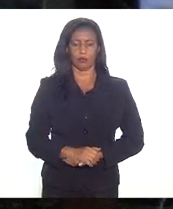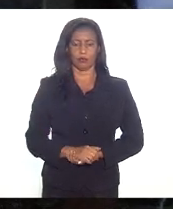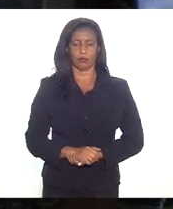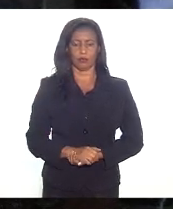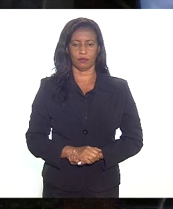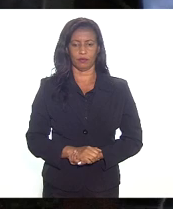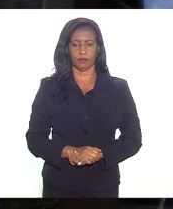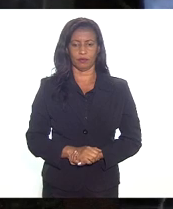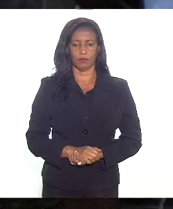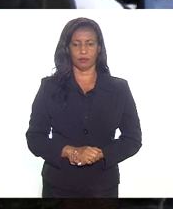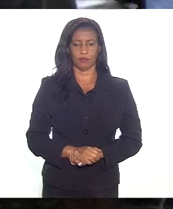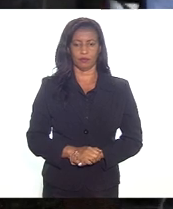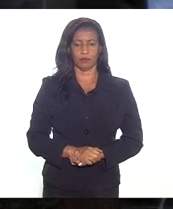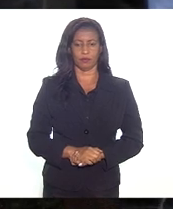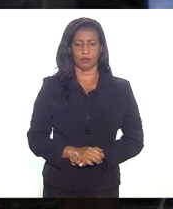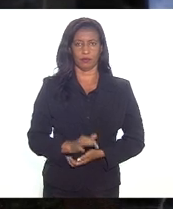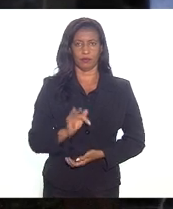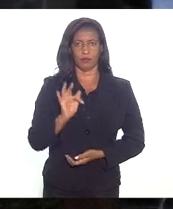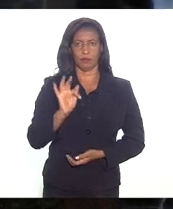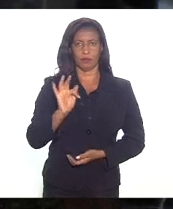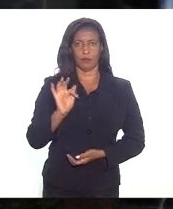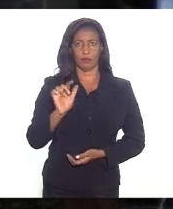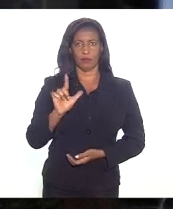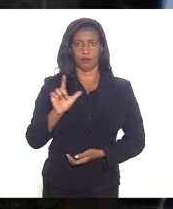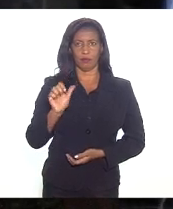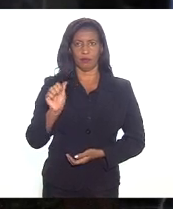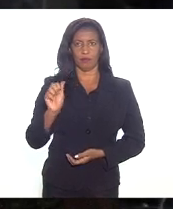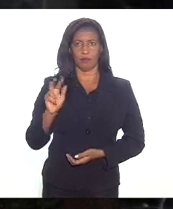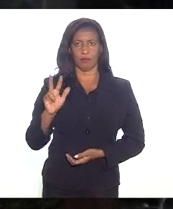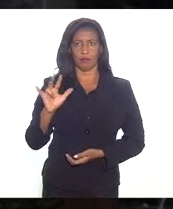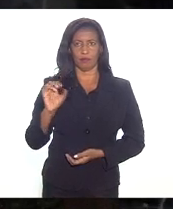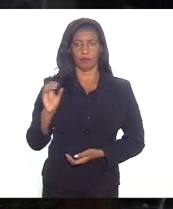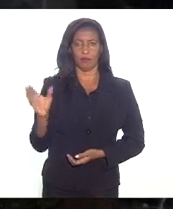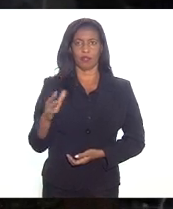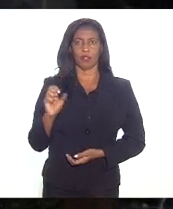Deputado Fábio Silva.